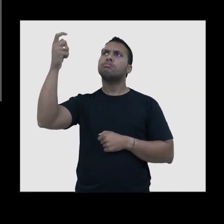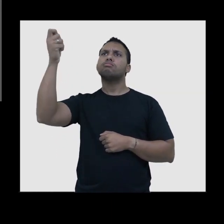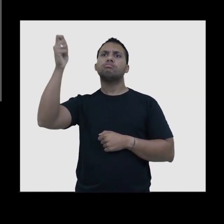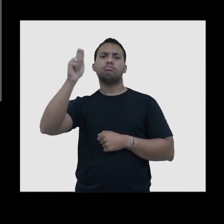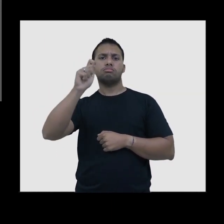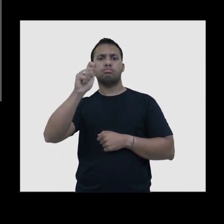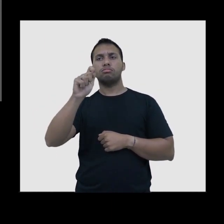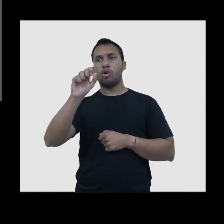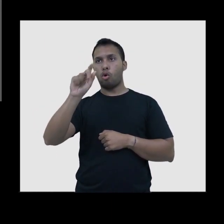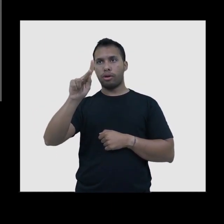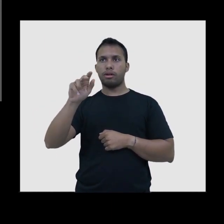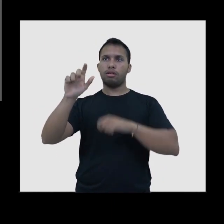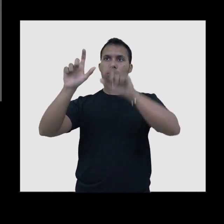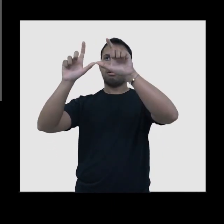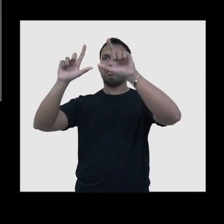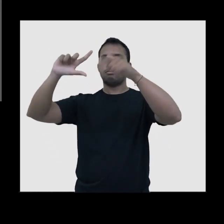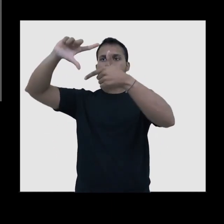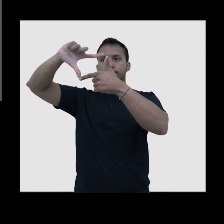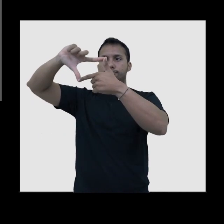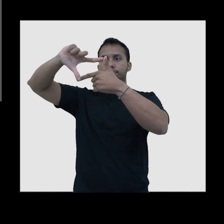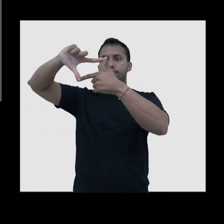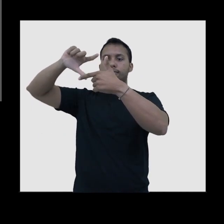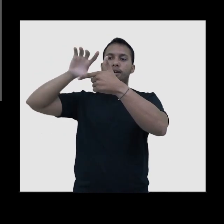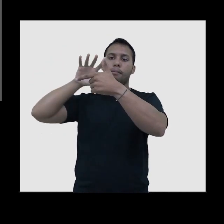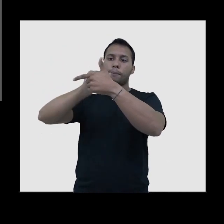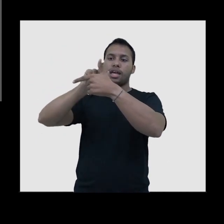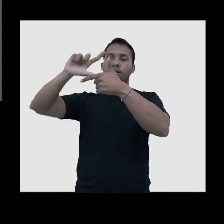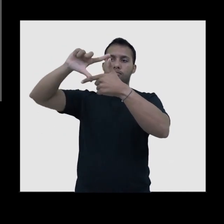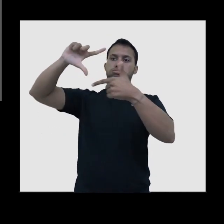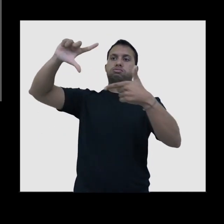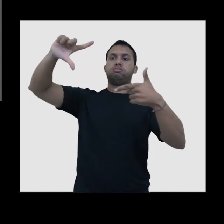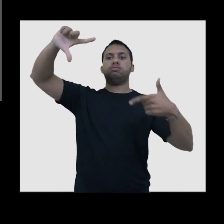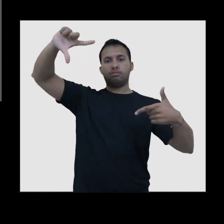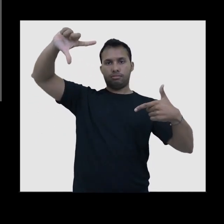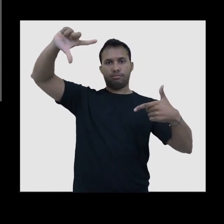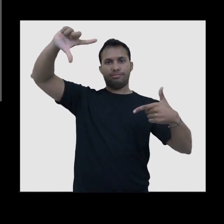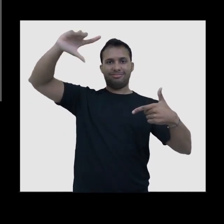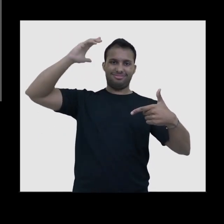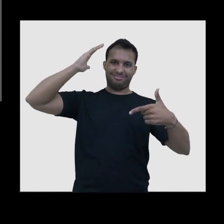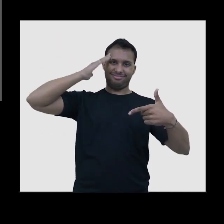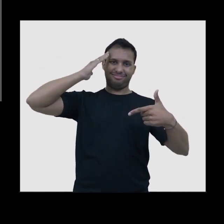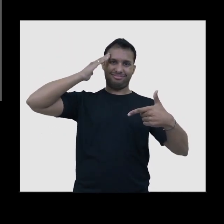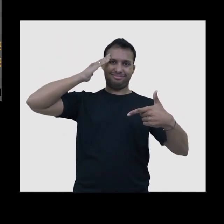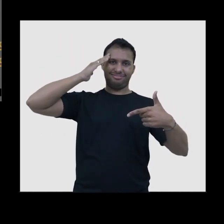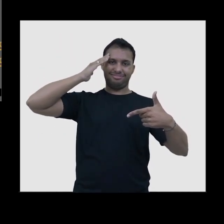primeiro ponto para o retângulo. E arrasta até onde a gente quer que fique sendo o último ponto.